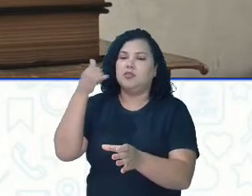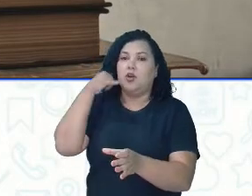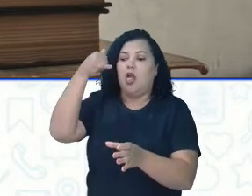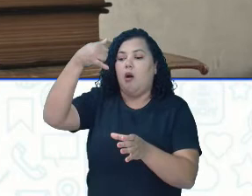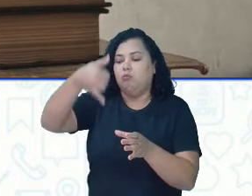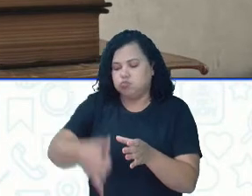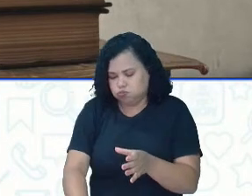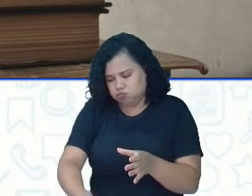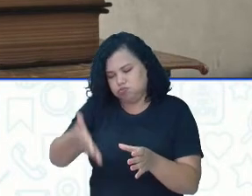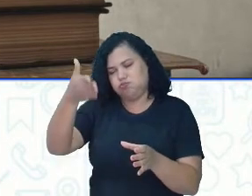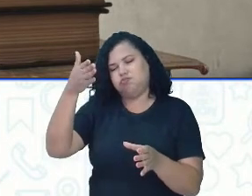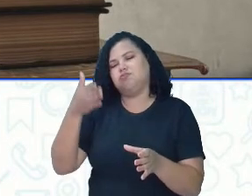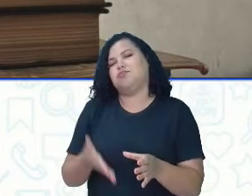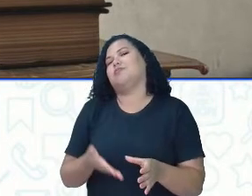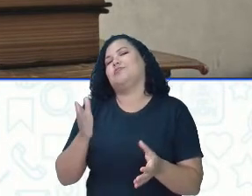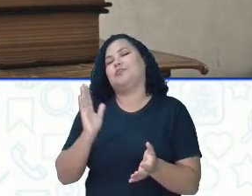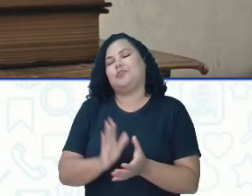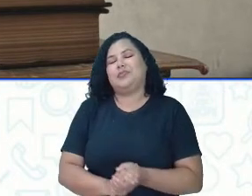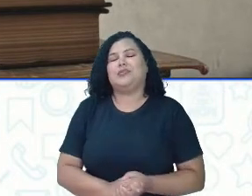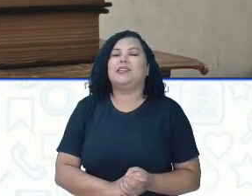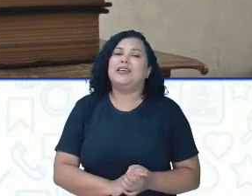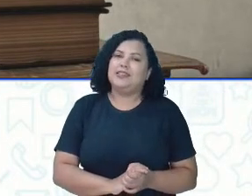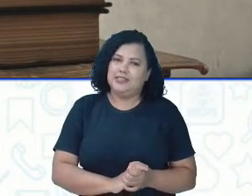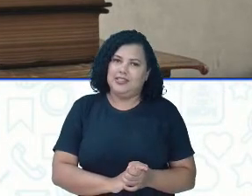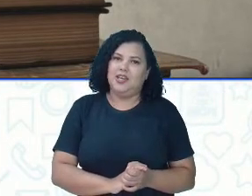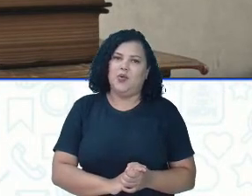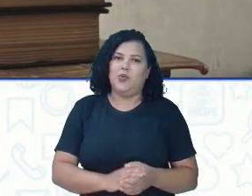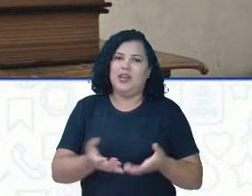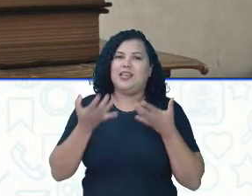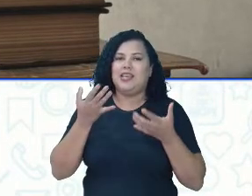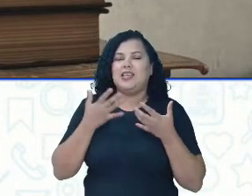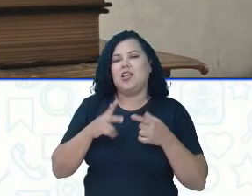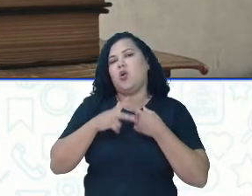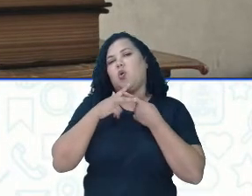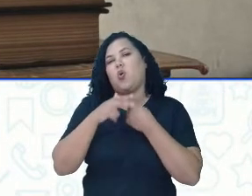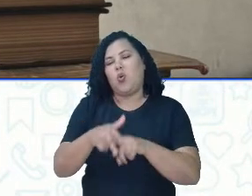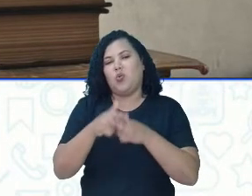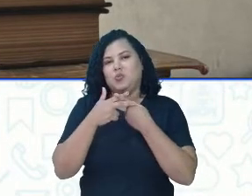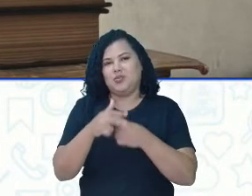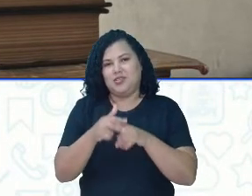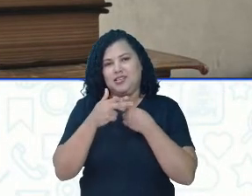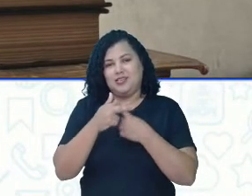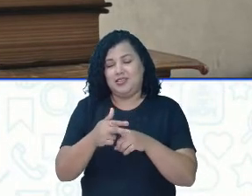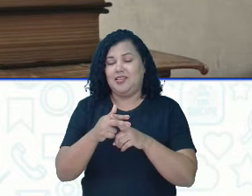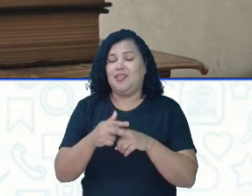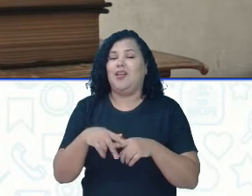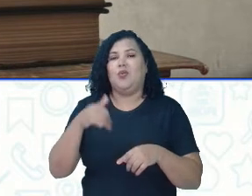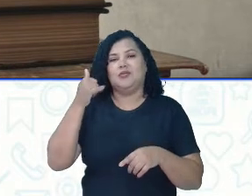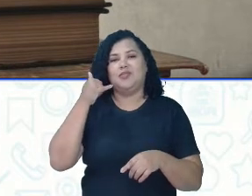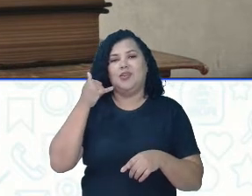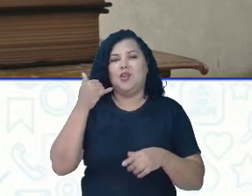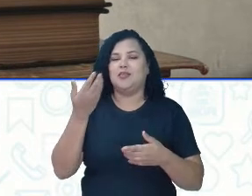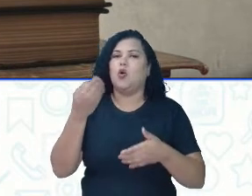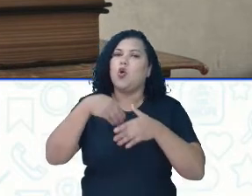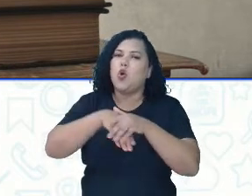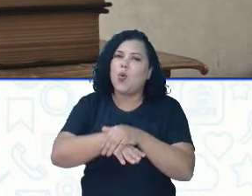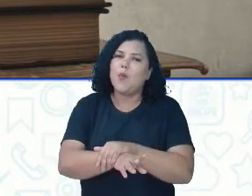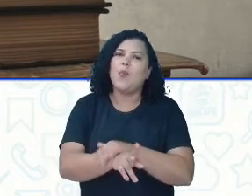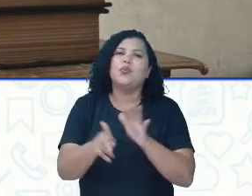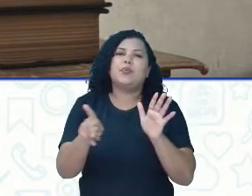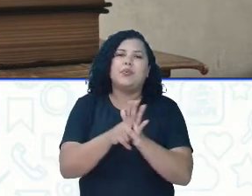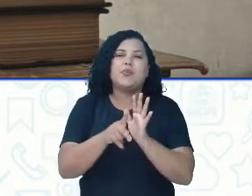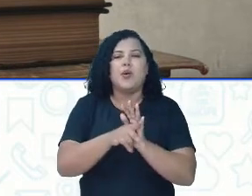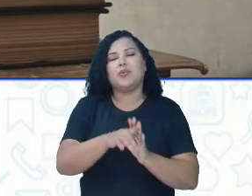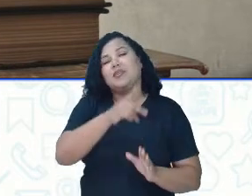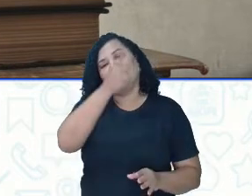consequência da consciência da tragicidade do ato. Ele resolve recuperar o celular a todo custo. O comportamento das pessoas